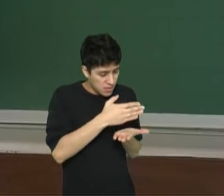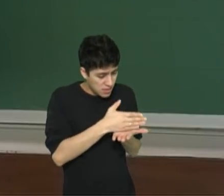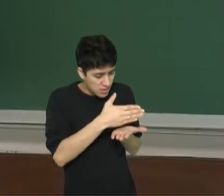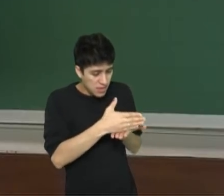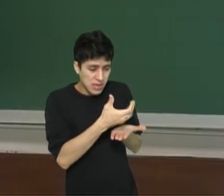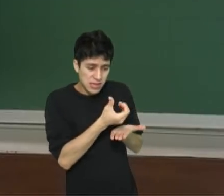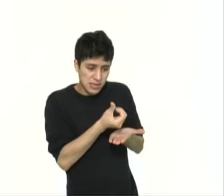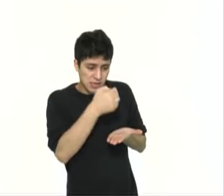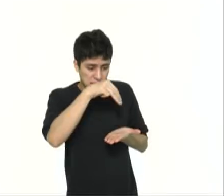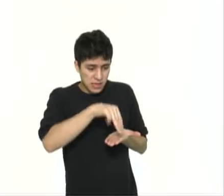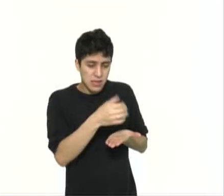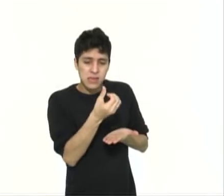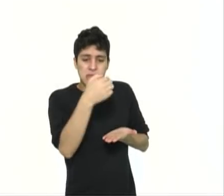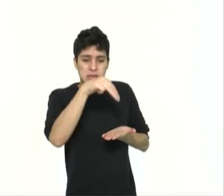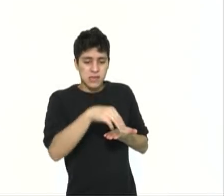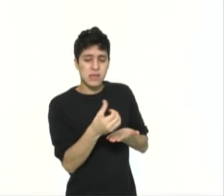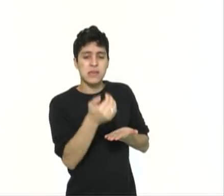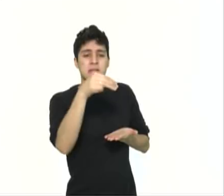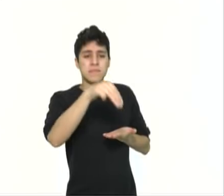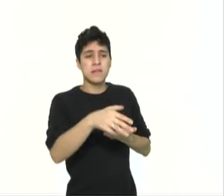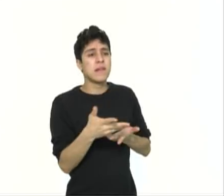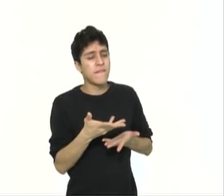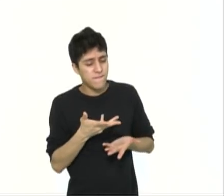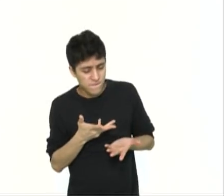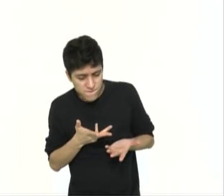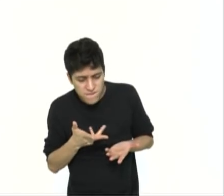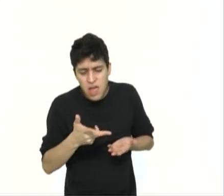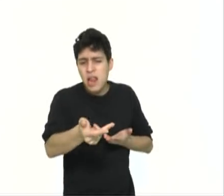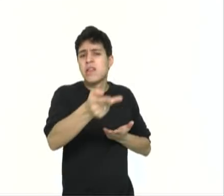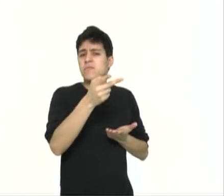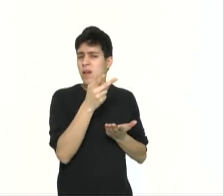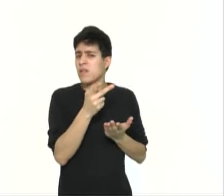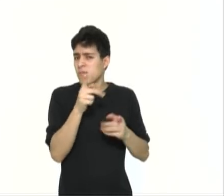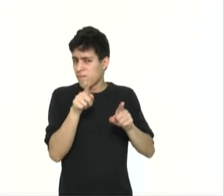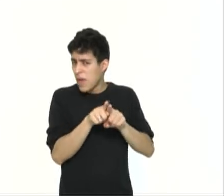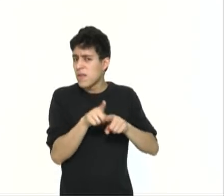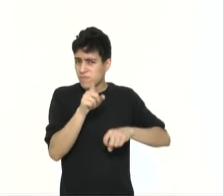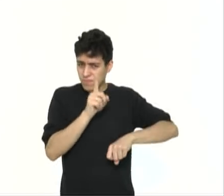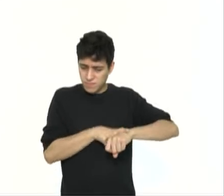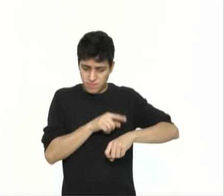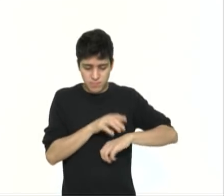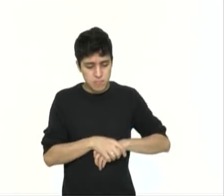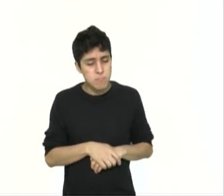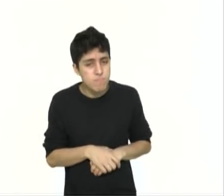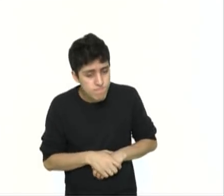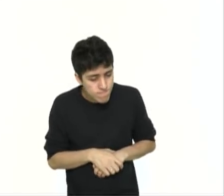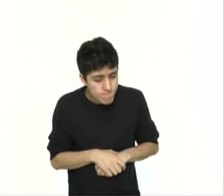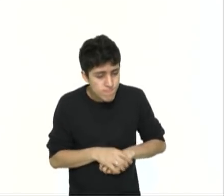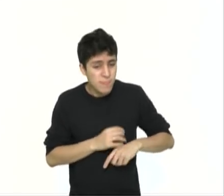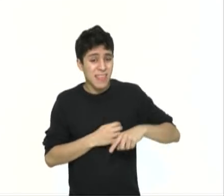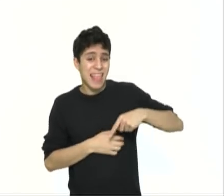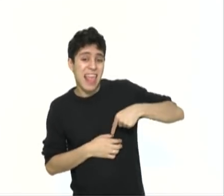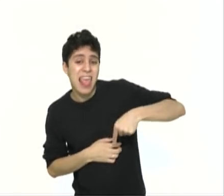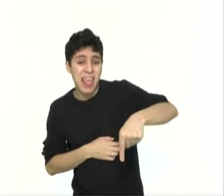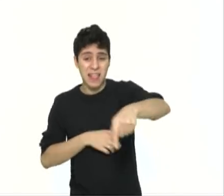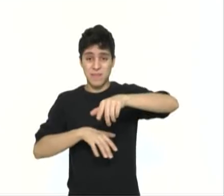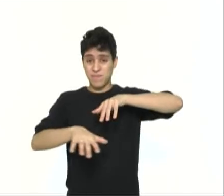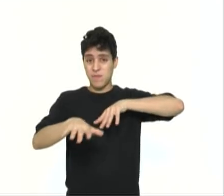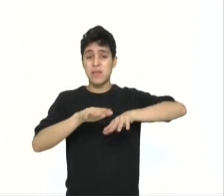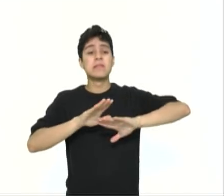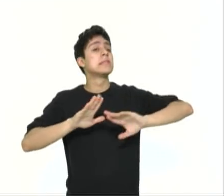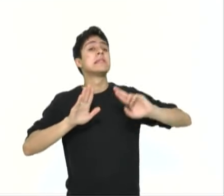metros. E a velocidade, né, se manteve constante. Esse tipo de movimento, quando